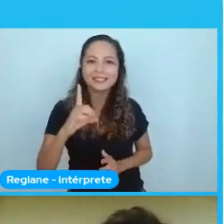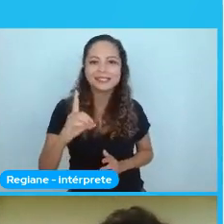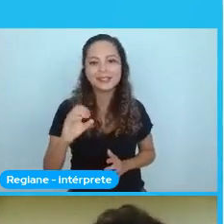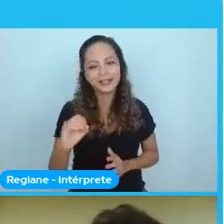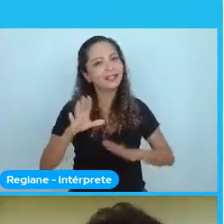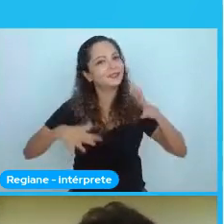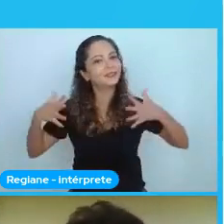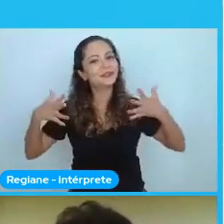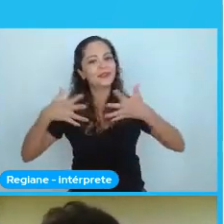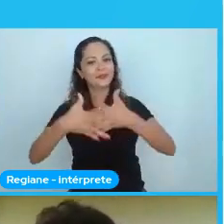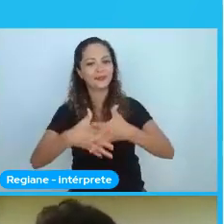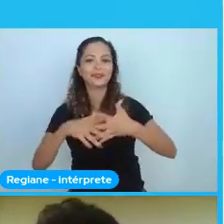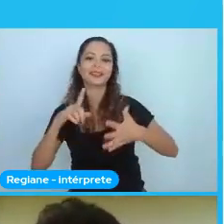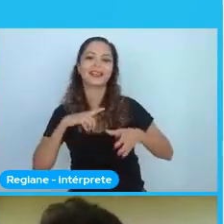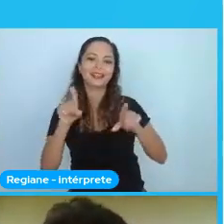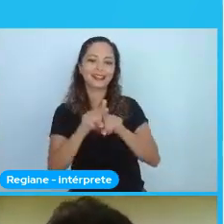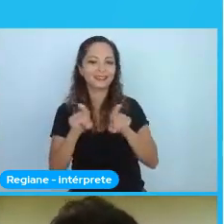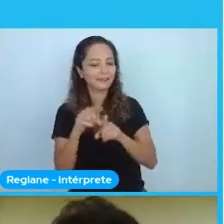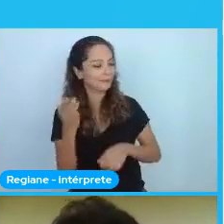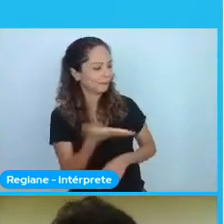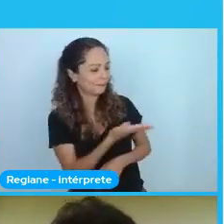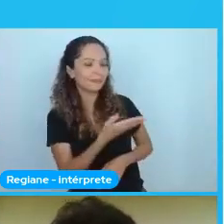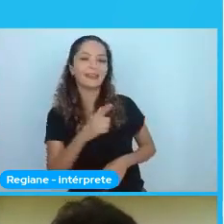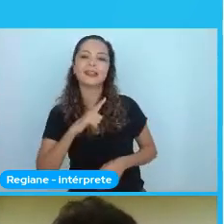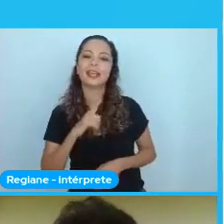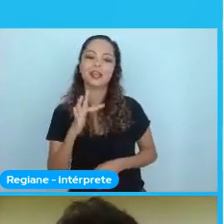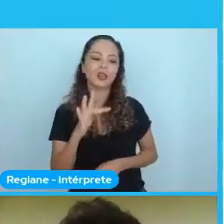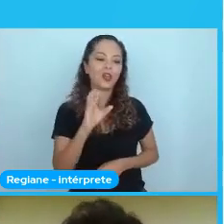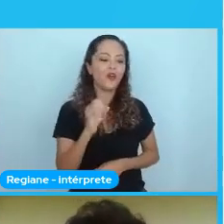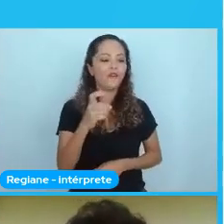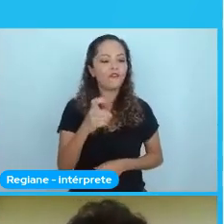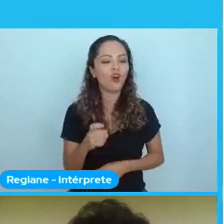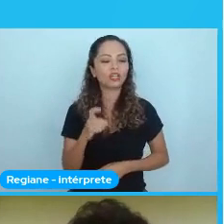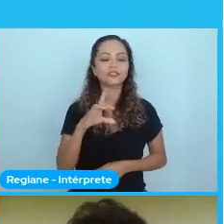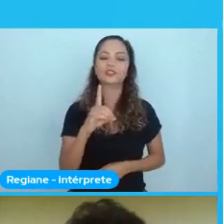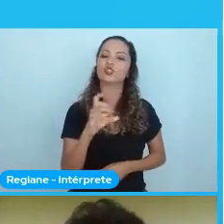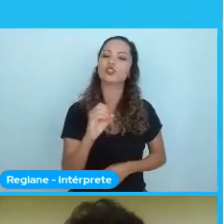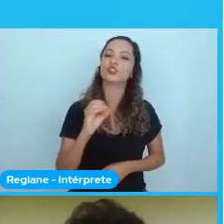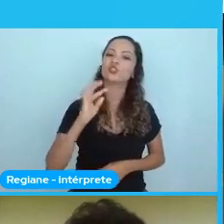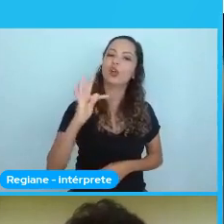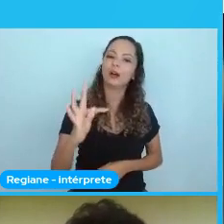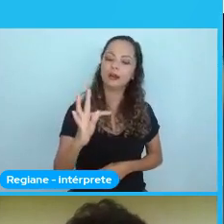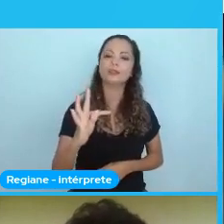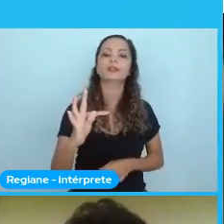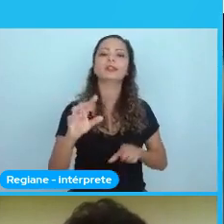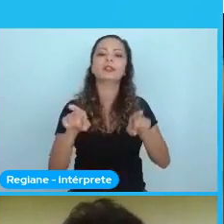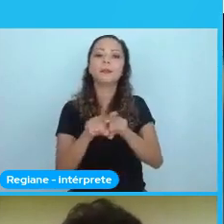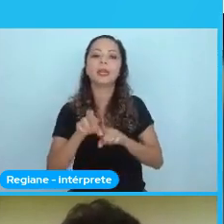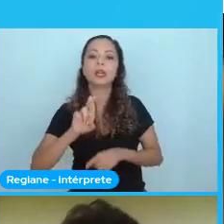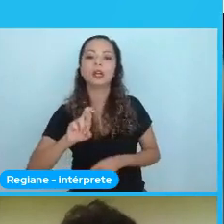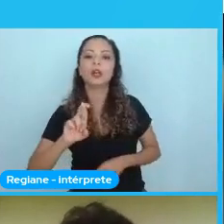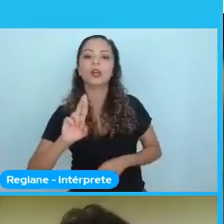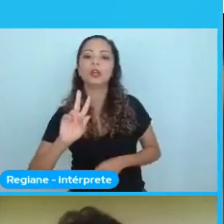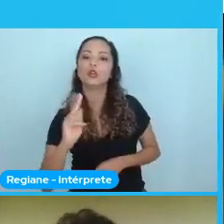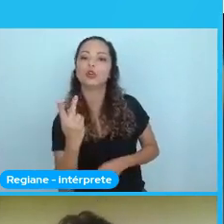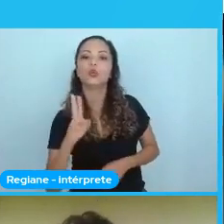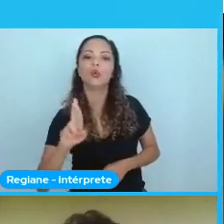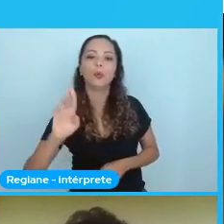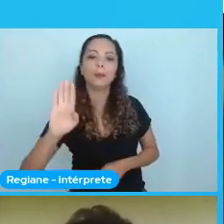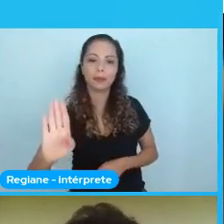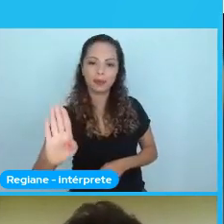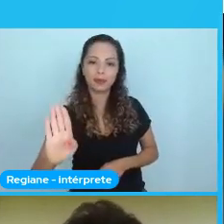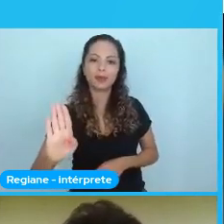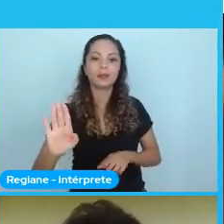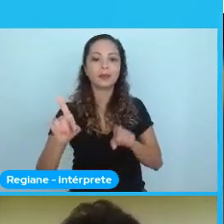algumas coisas feitas em Foxdot, algumas feitas em Sonic Py, que é em Ruby. E mais algumas outras pessoas. Gales é um brother nosso, da